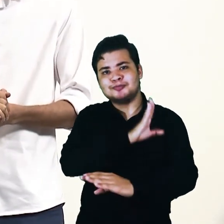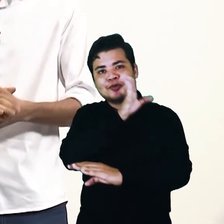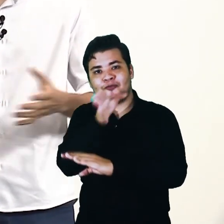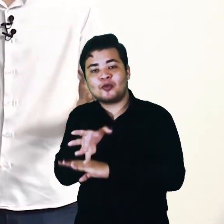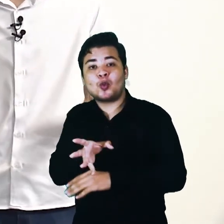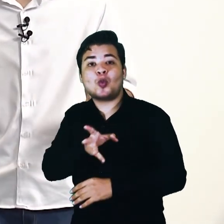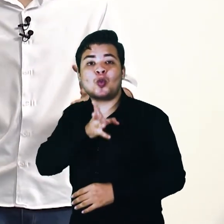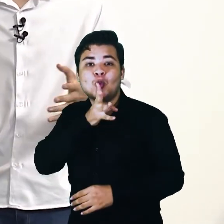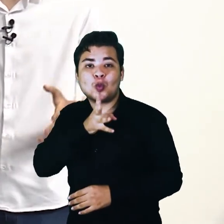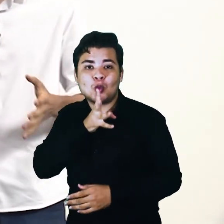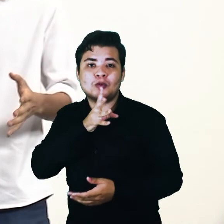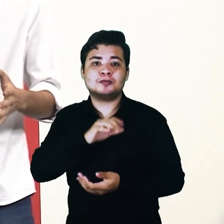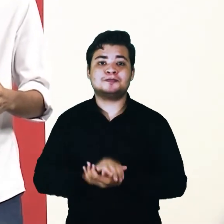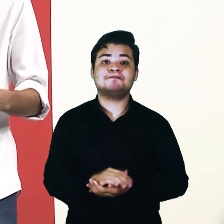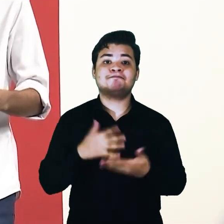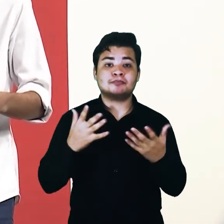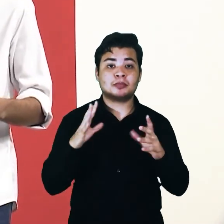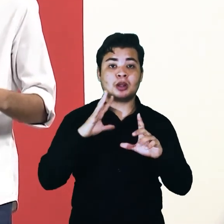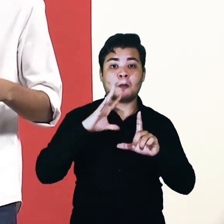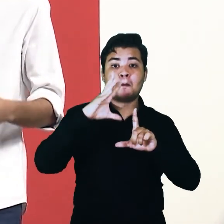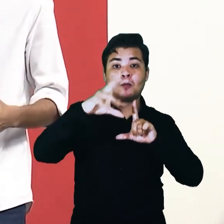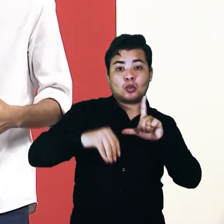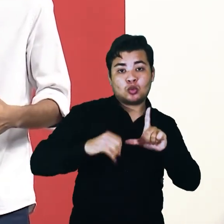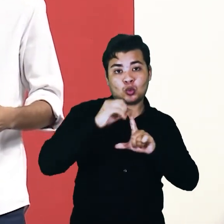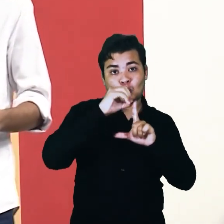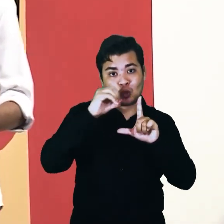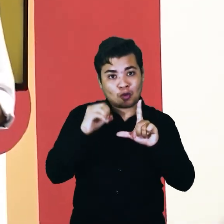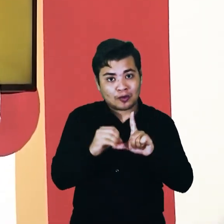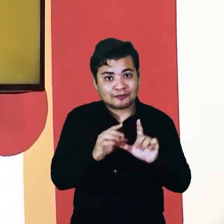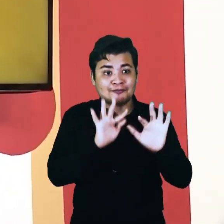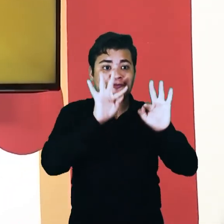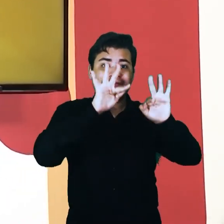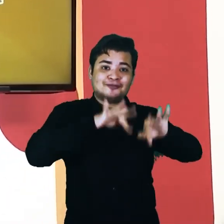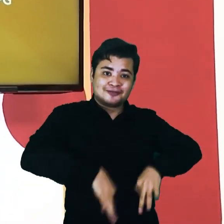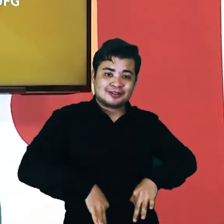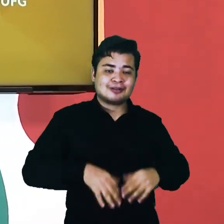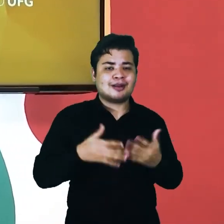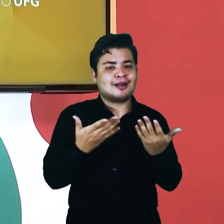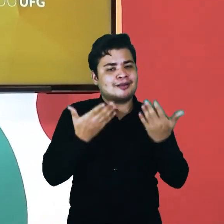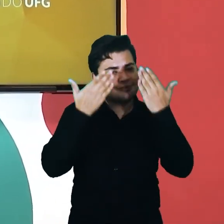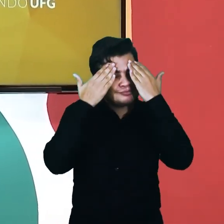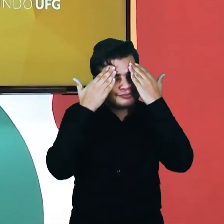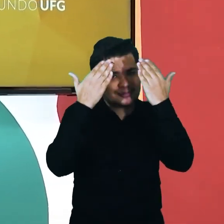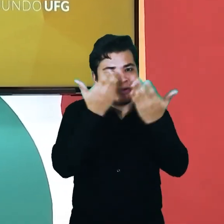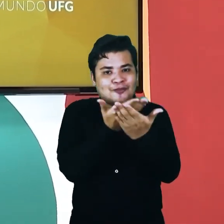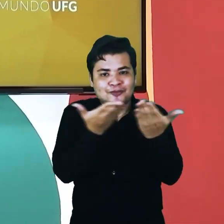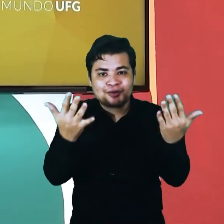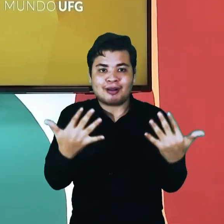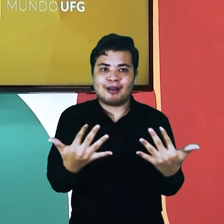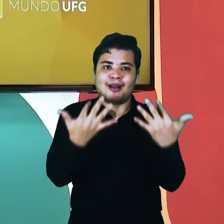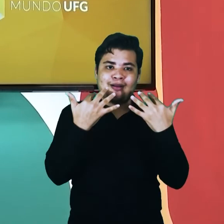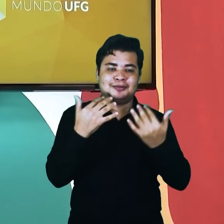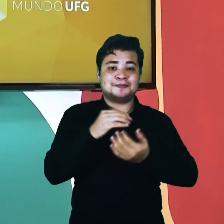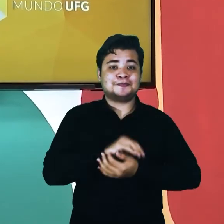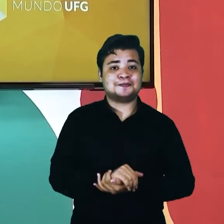conhecer. Bom, o Mundo UFG de hoje fica por aqui. Eu só tenho a agradecer a sua presença.